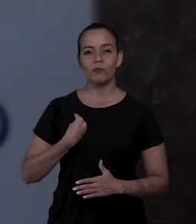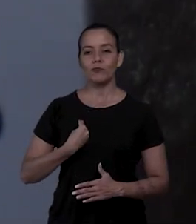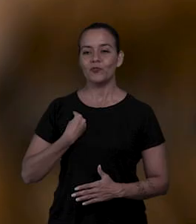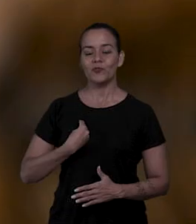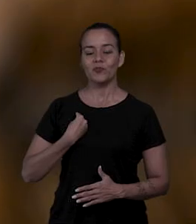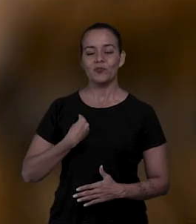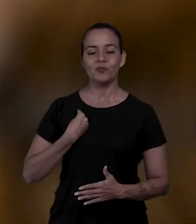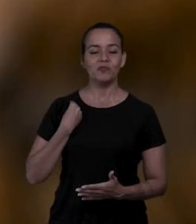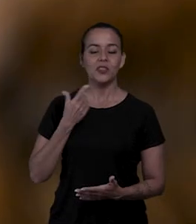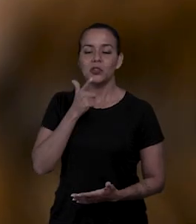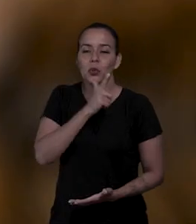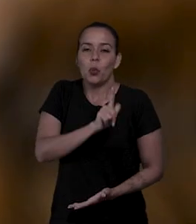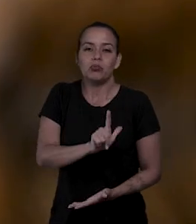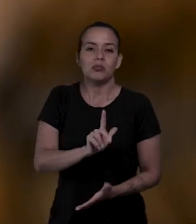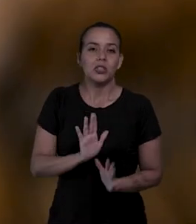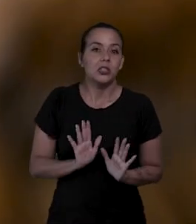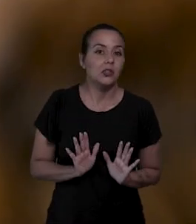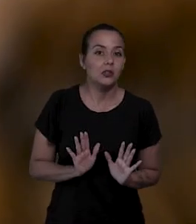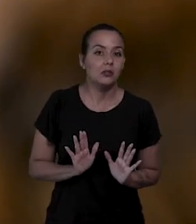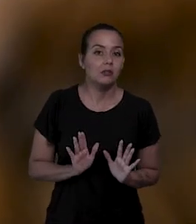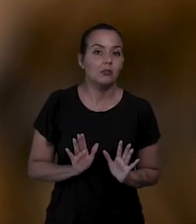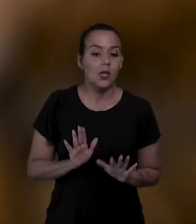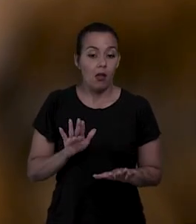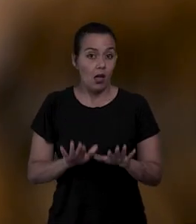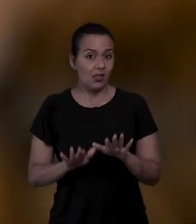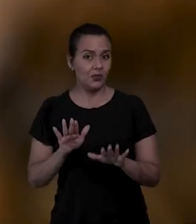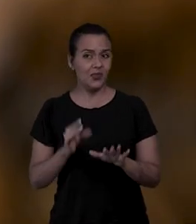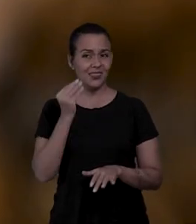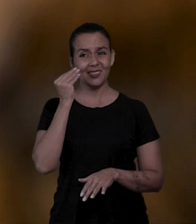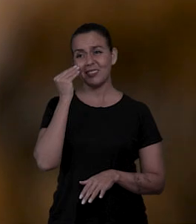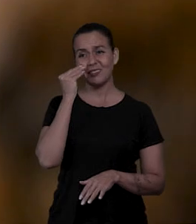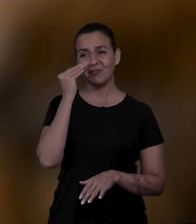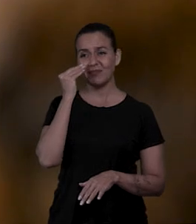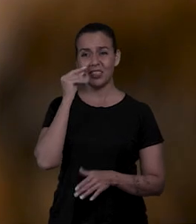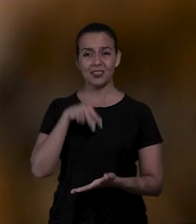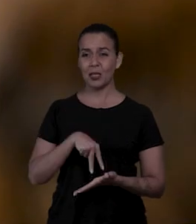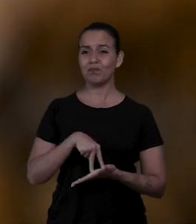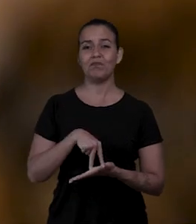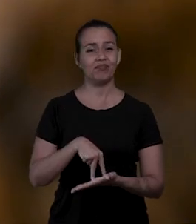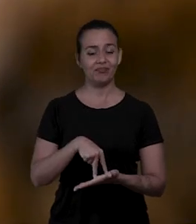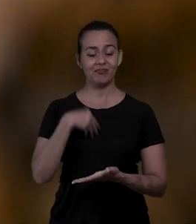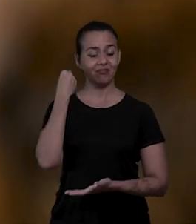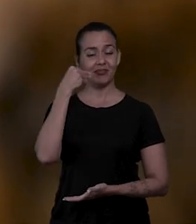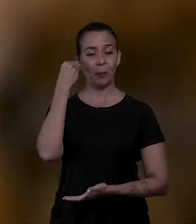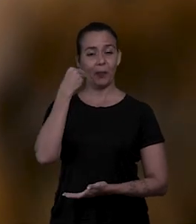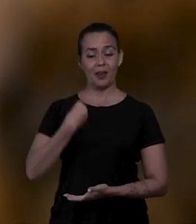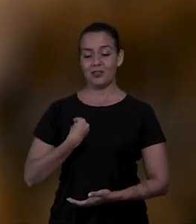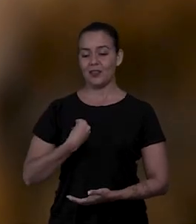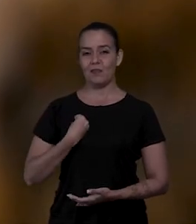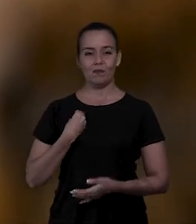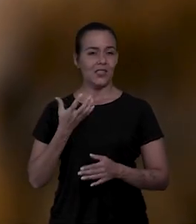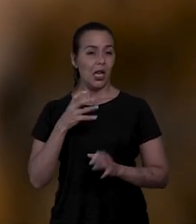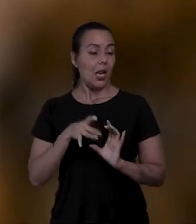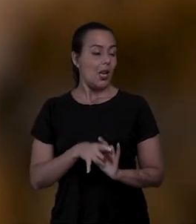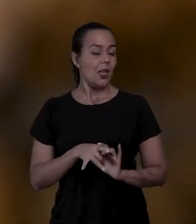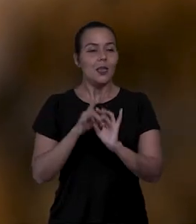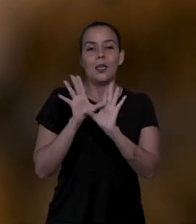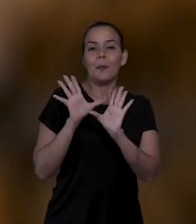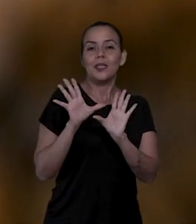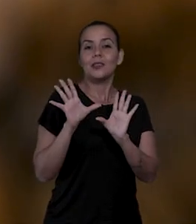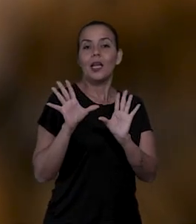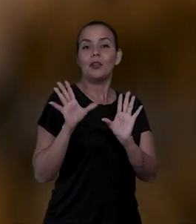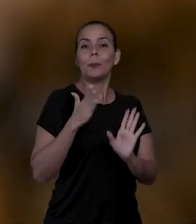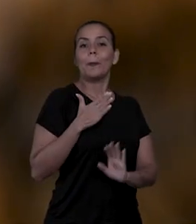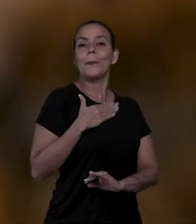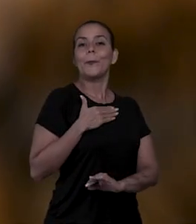sobrevivência. Tentar garantir talvez um pouco mais de autenticidade e experiência autoral, de uma liberdade um pouco mais